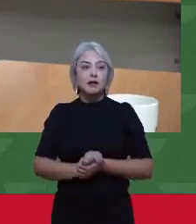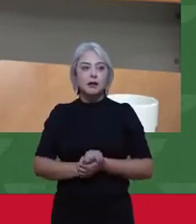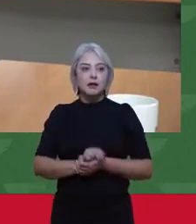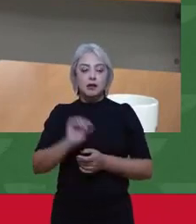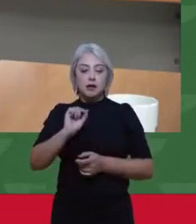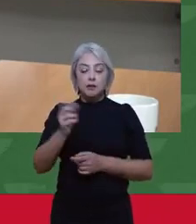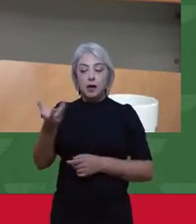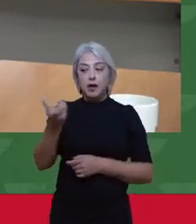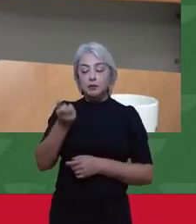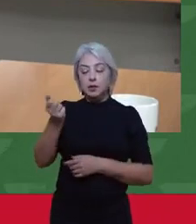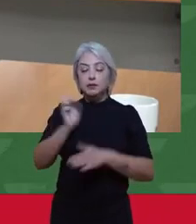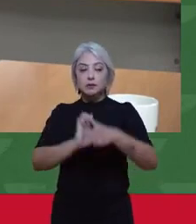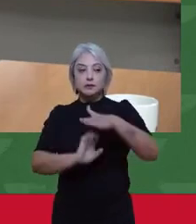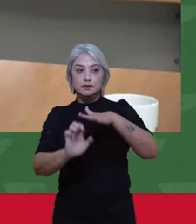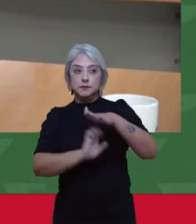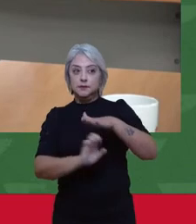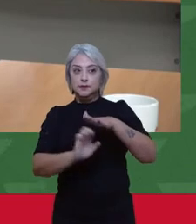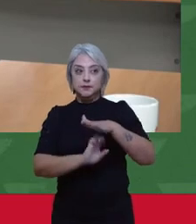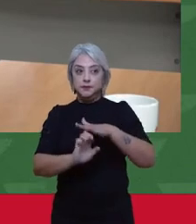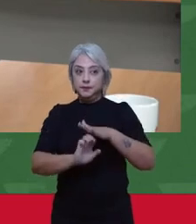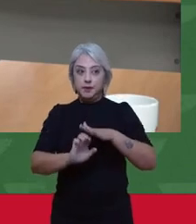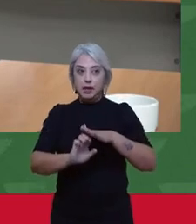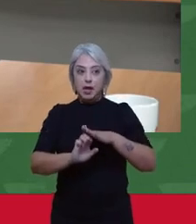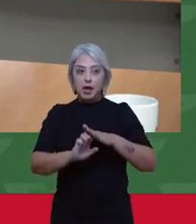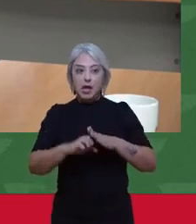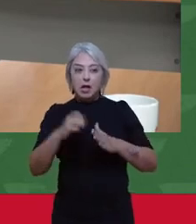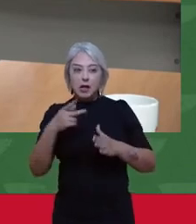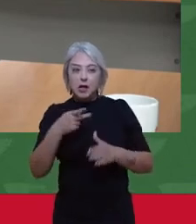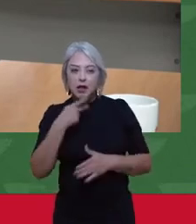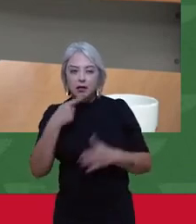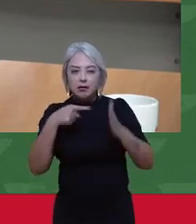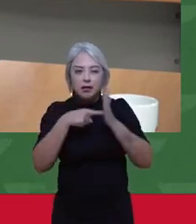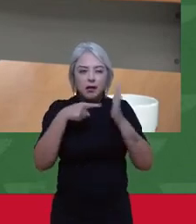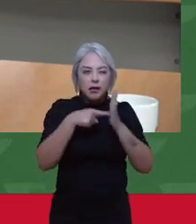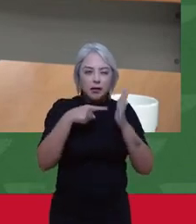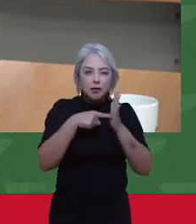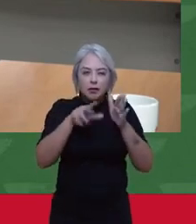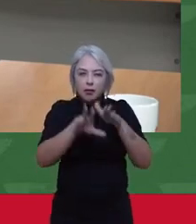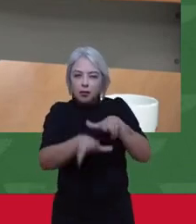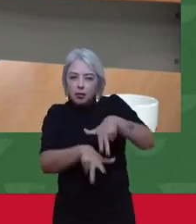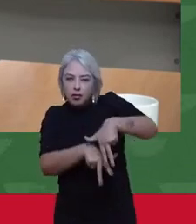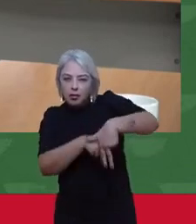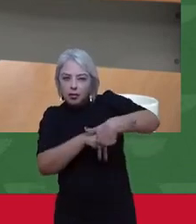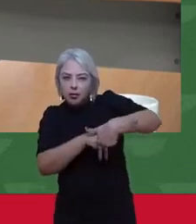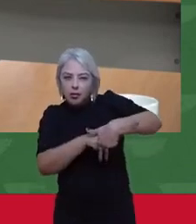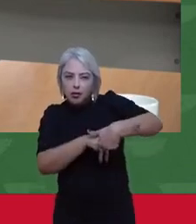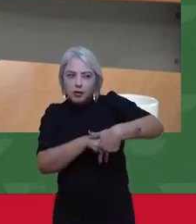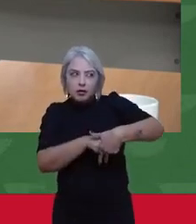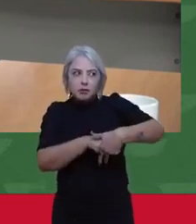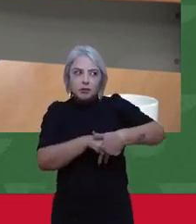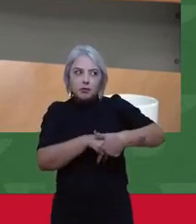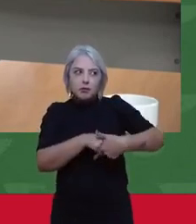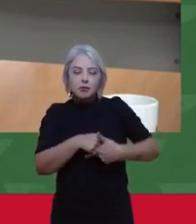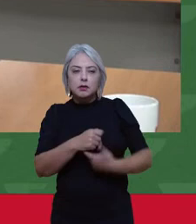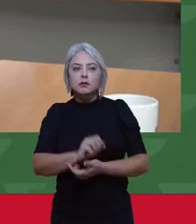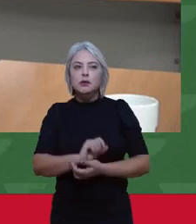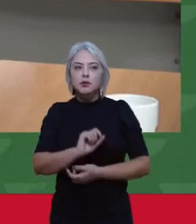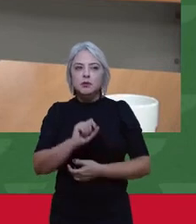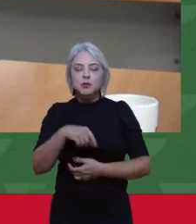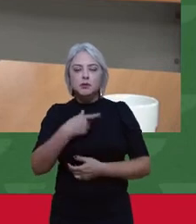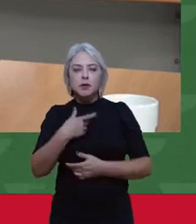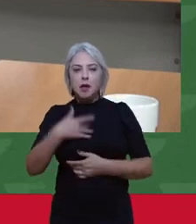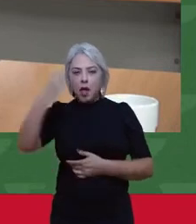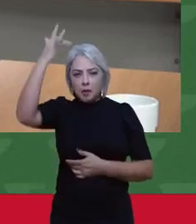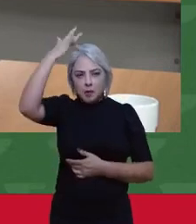beneficiar empresas que têm denúncias de fraude, para comprar superfaturado, aí ele se envolveu. Aliás, esse é o maior